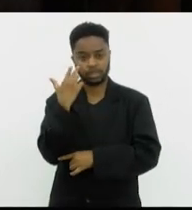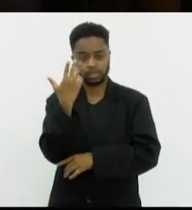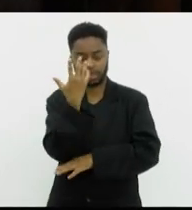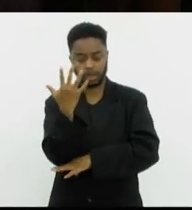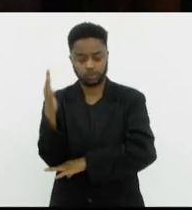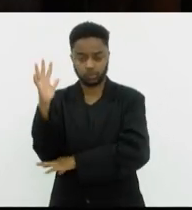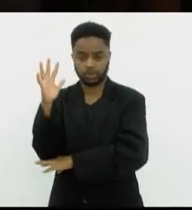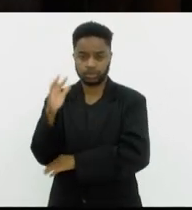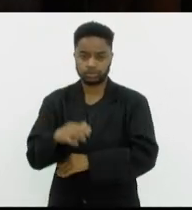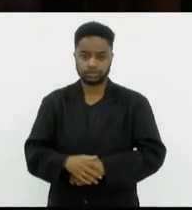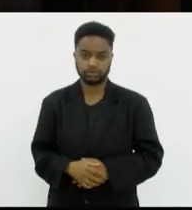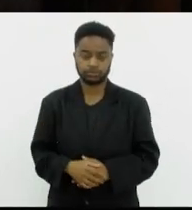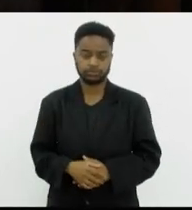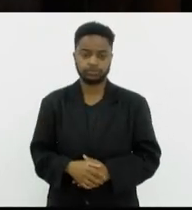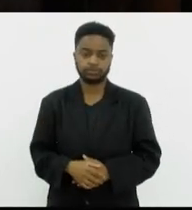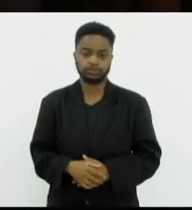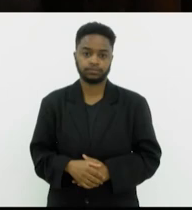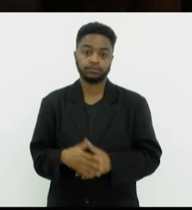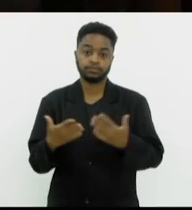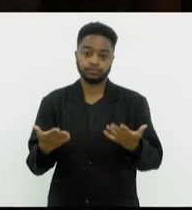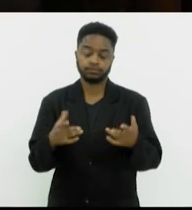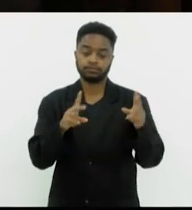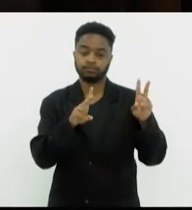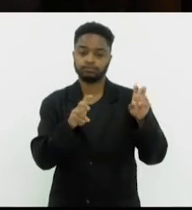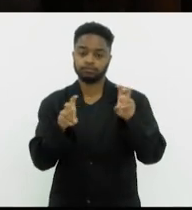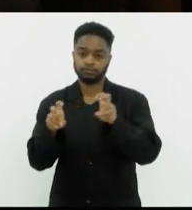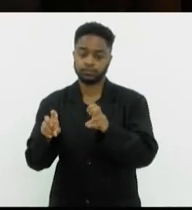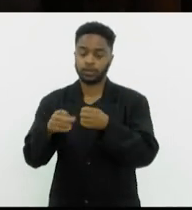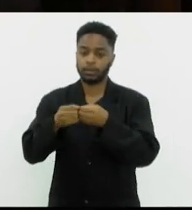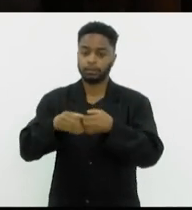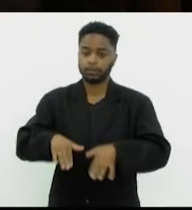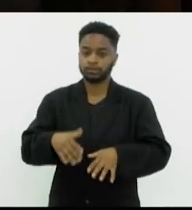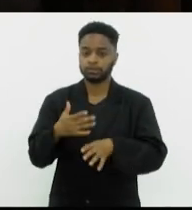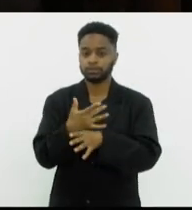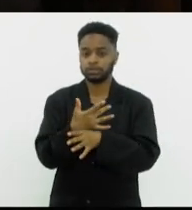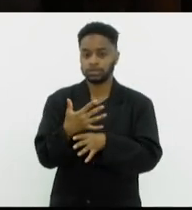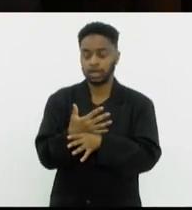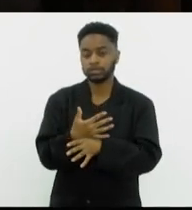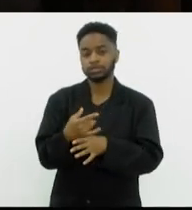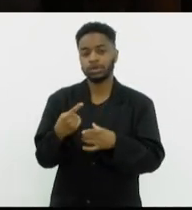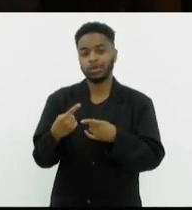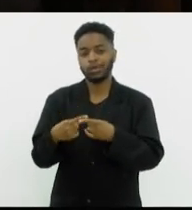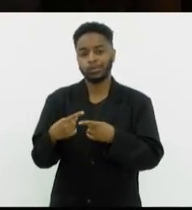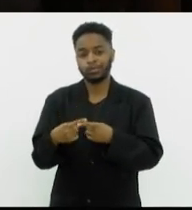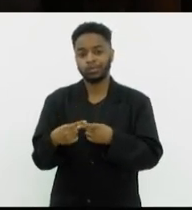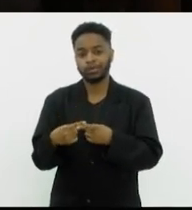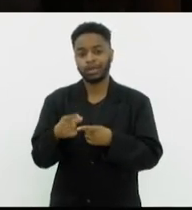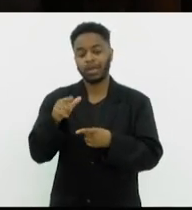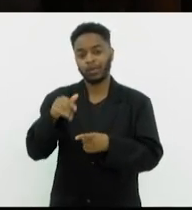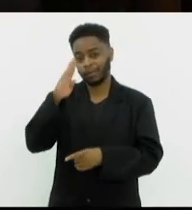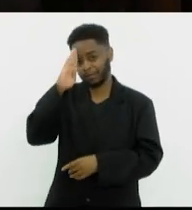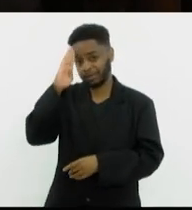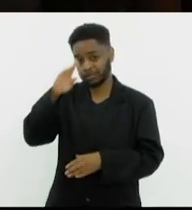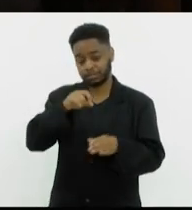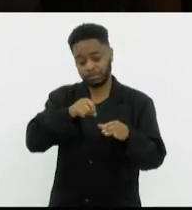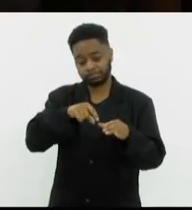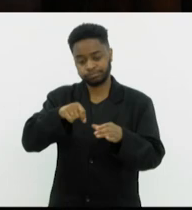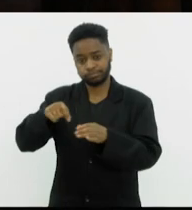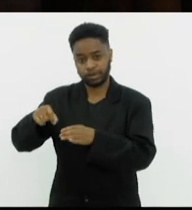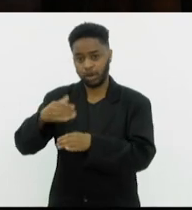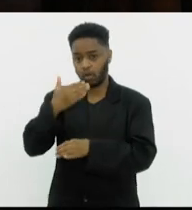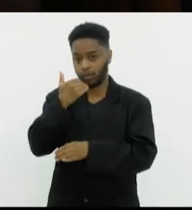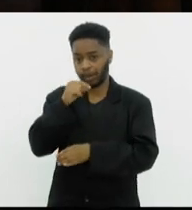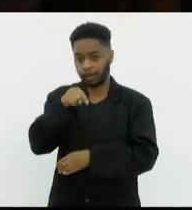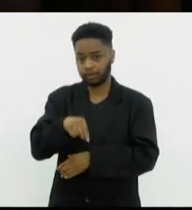Essa situação vem comprometendo um município que está entre os maiores produtores de alimentos do